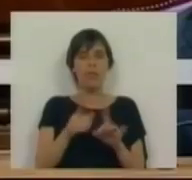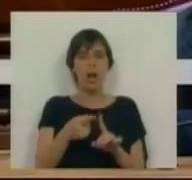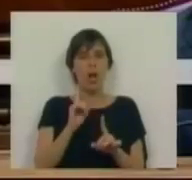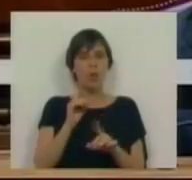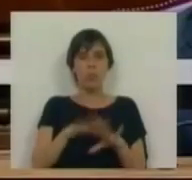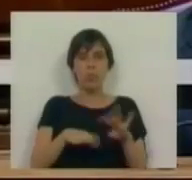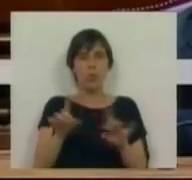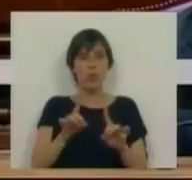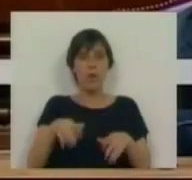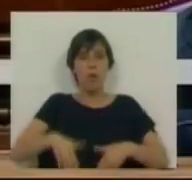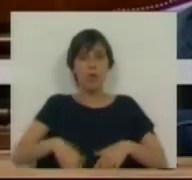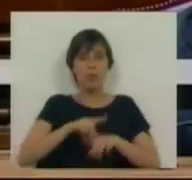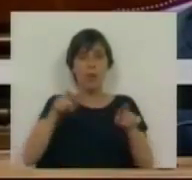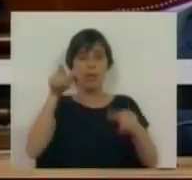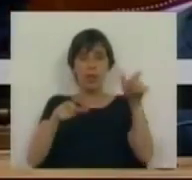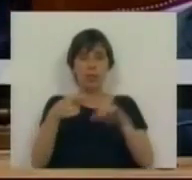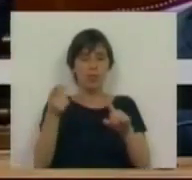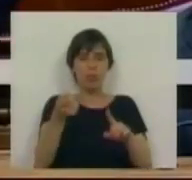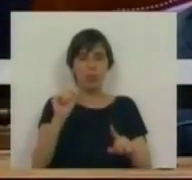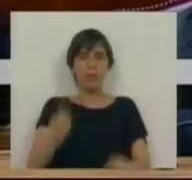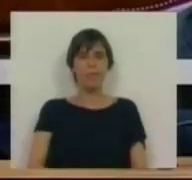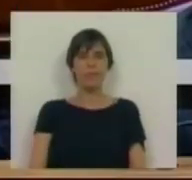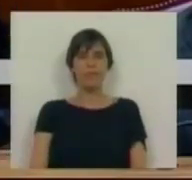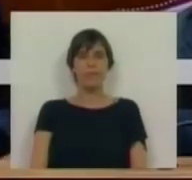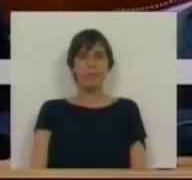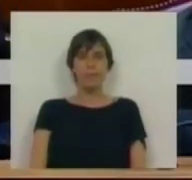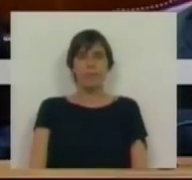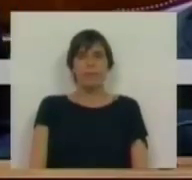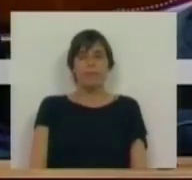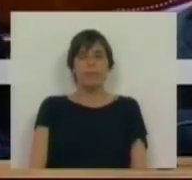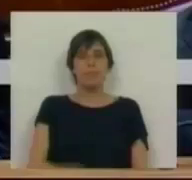se concretizarão para os bolsos dos contribuintes.